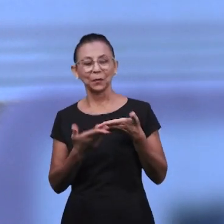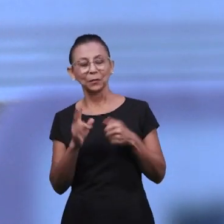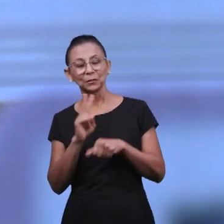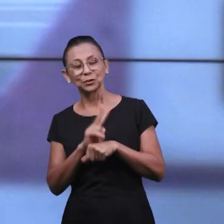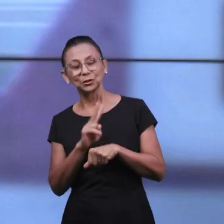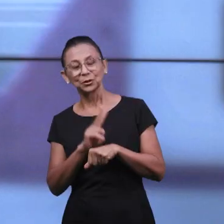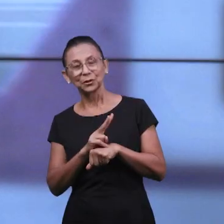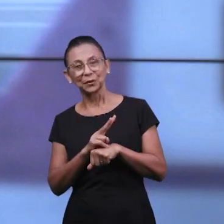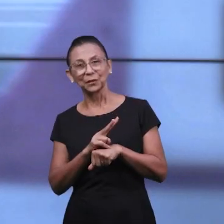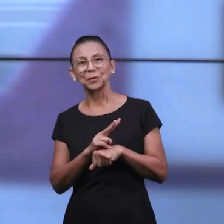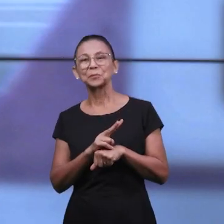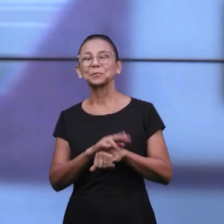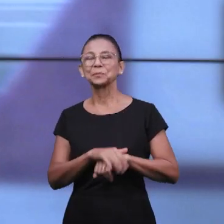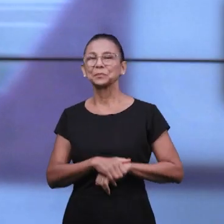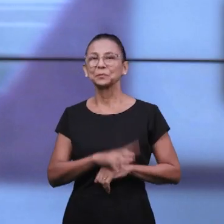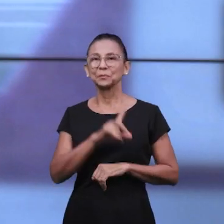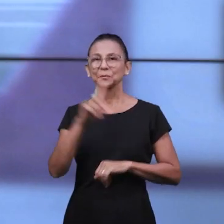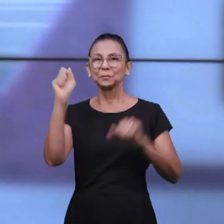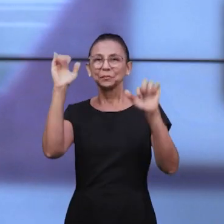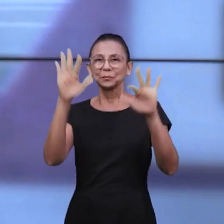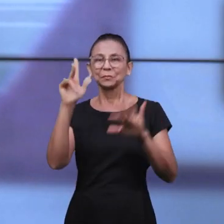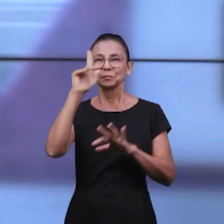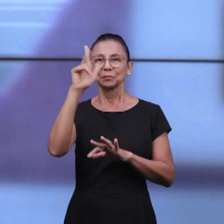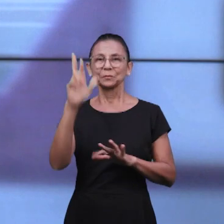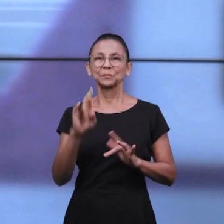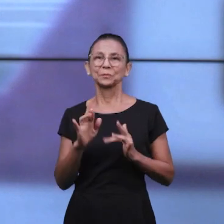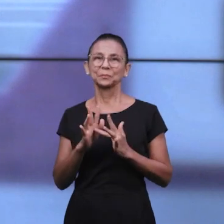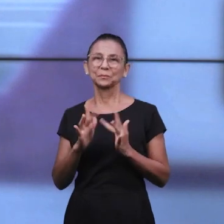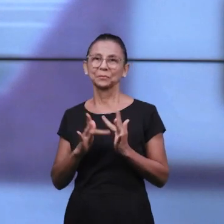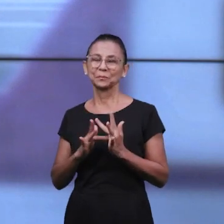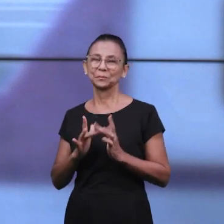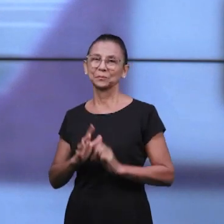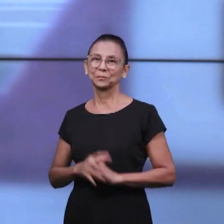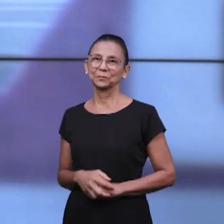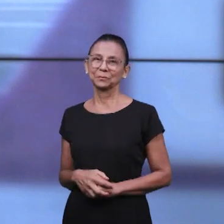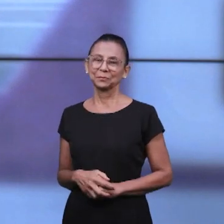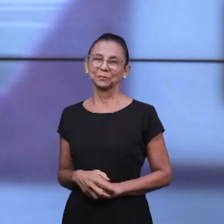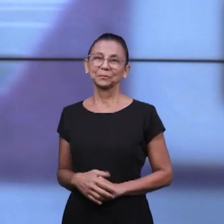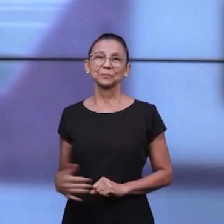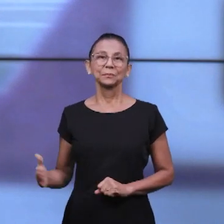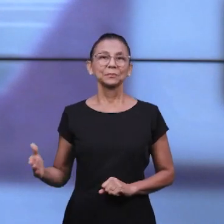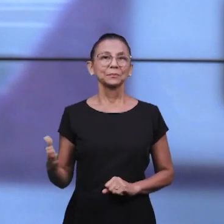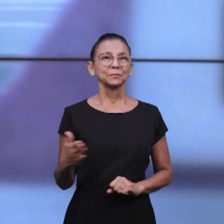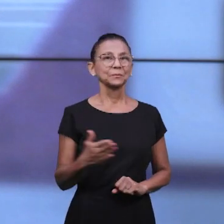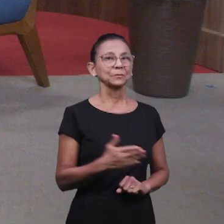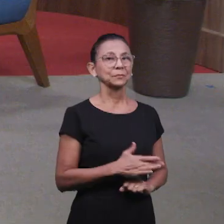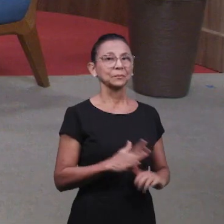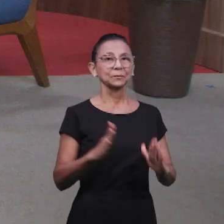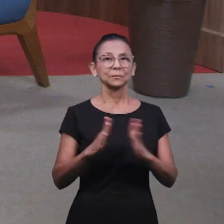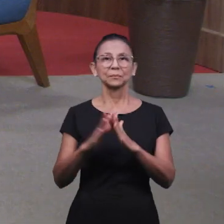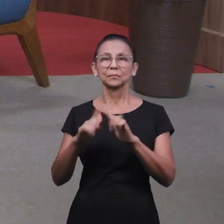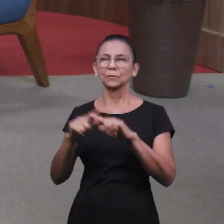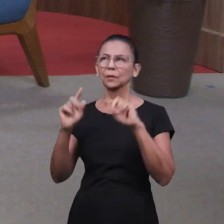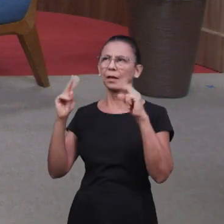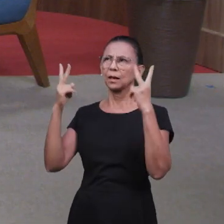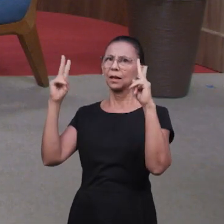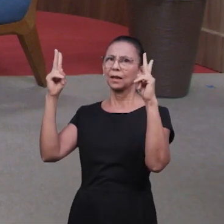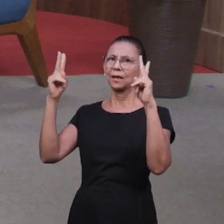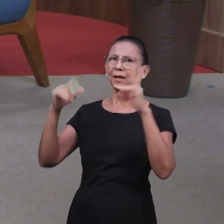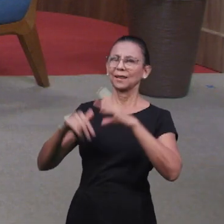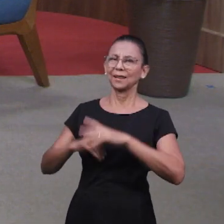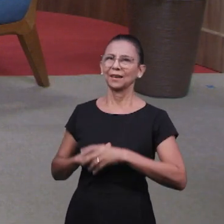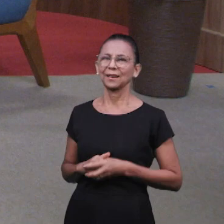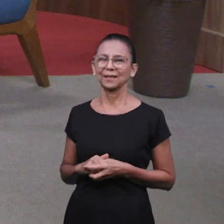alimento. Que o Senhor nos abençoe grandemente. A paz do Senhor Jesus. A vitória